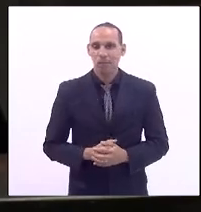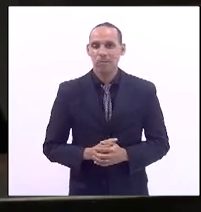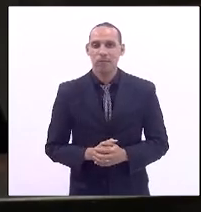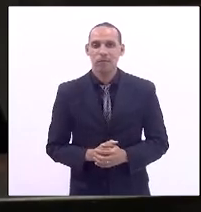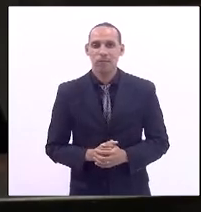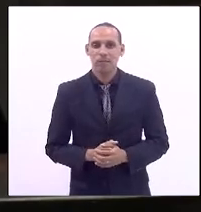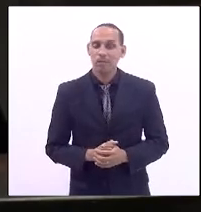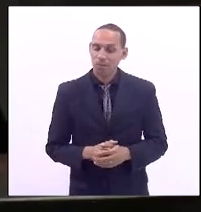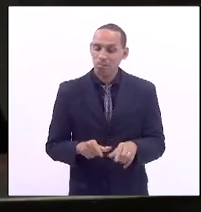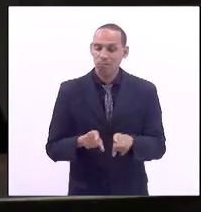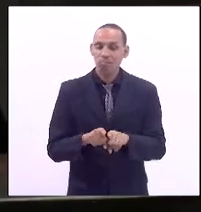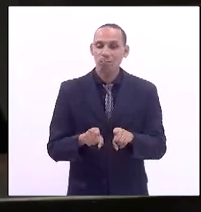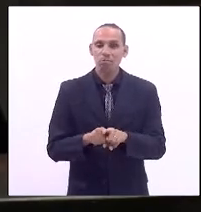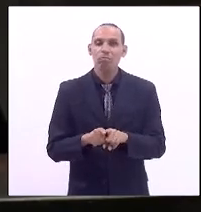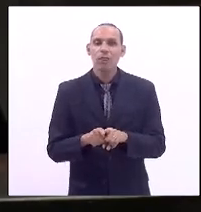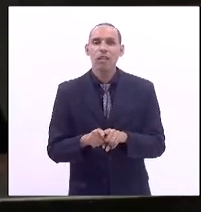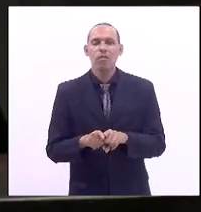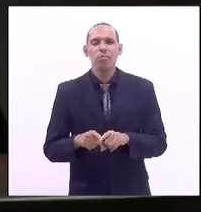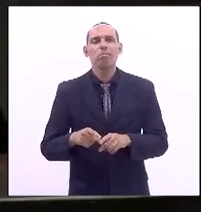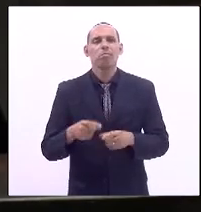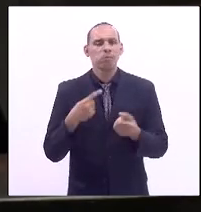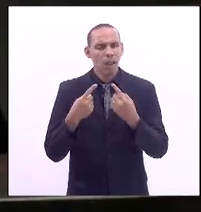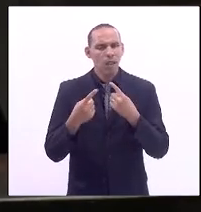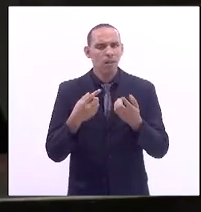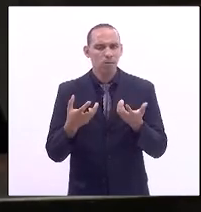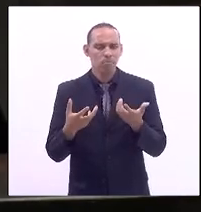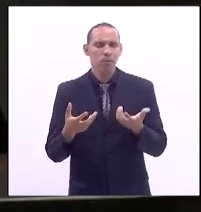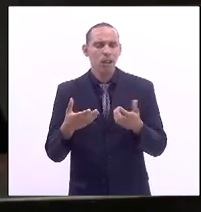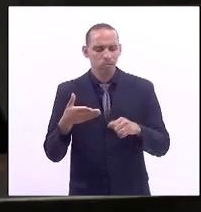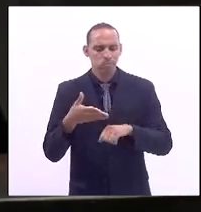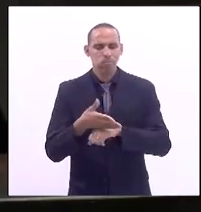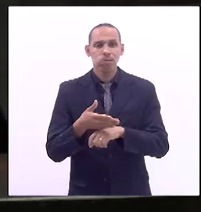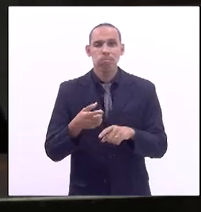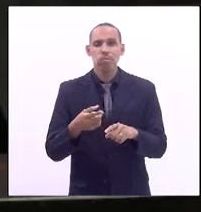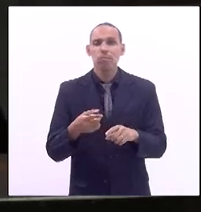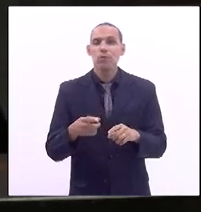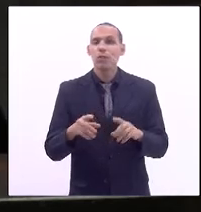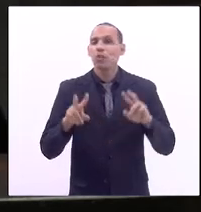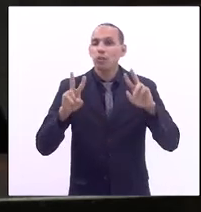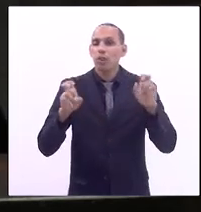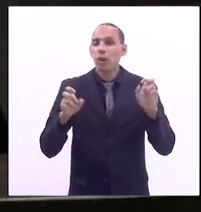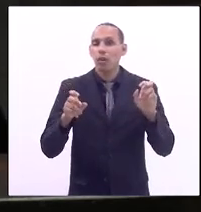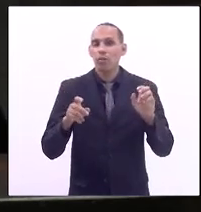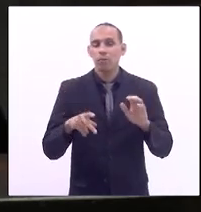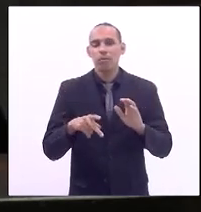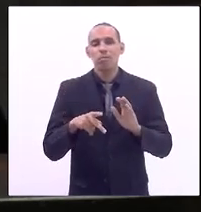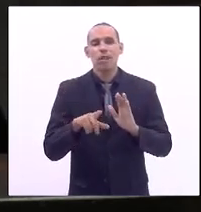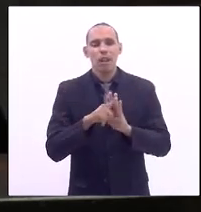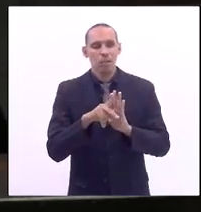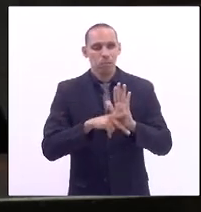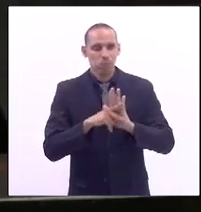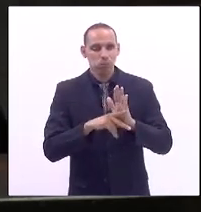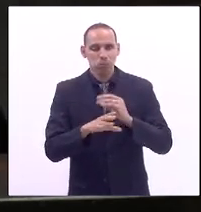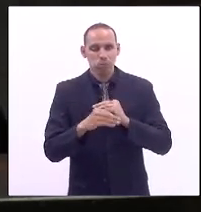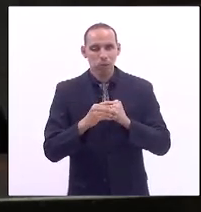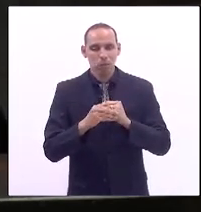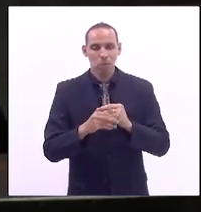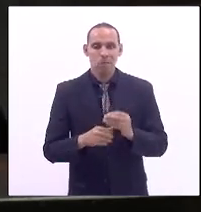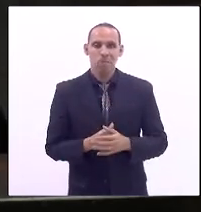também quero participar desse debate sobre o projeto de lei complementar